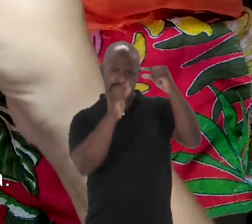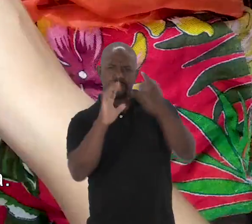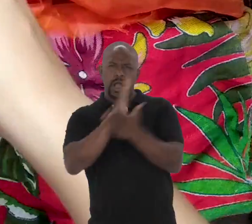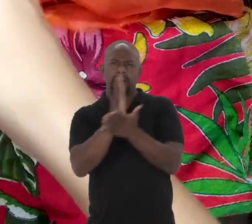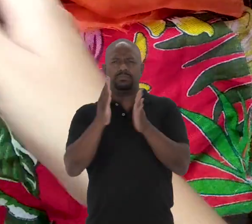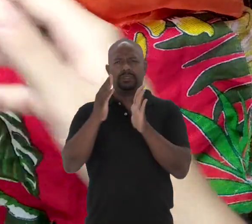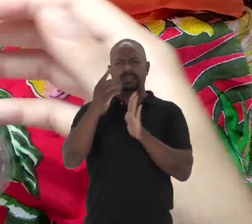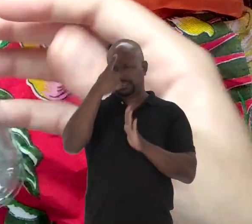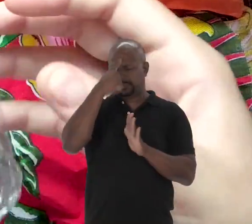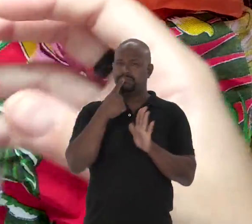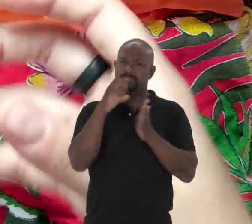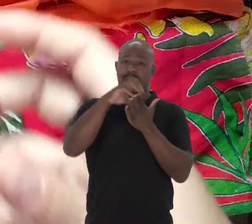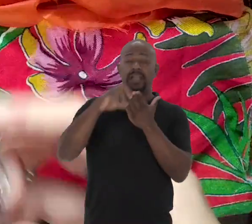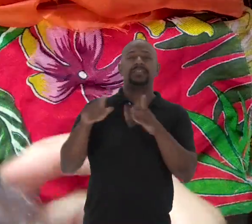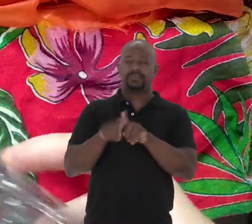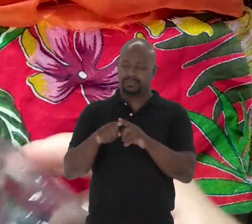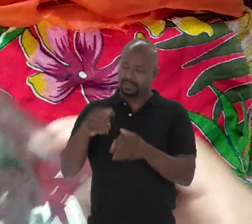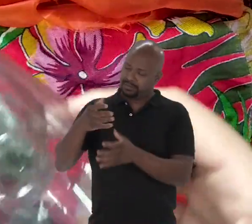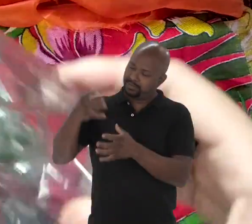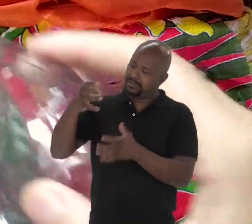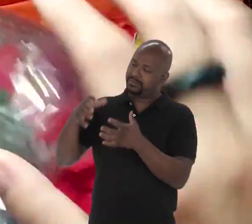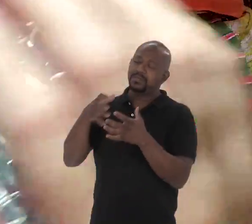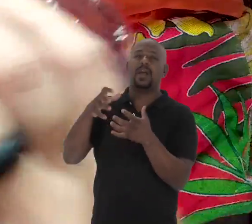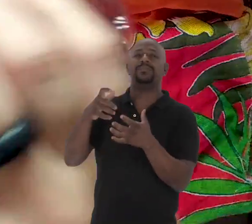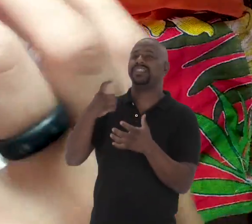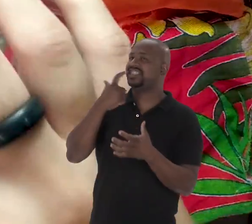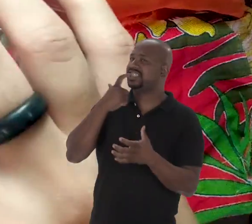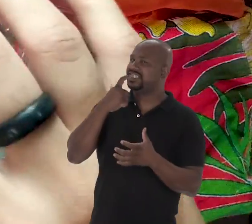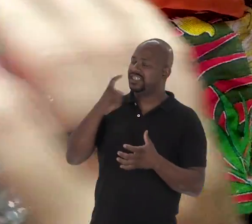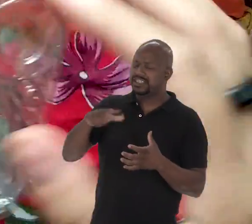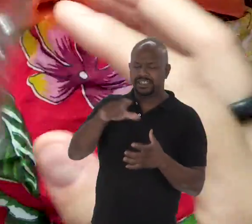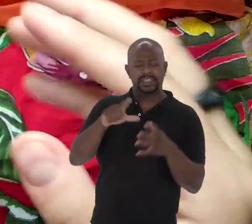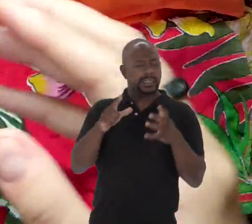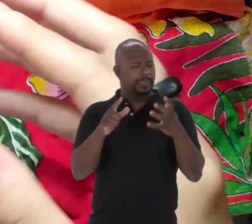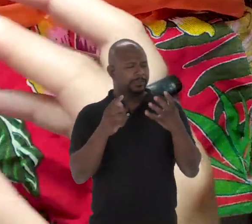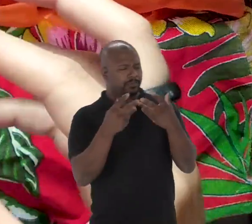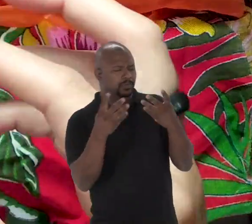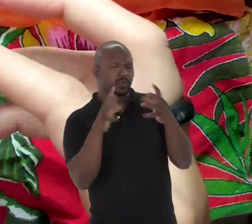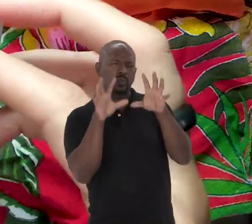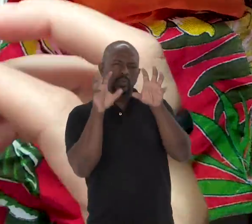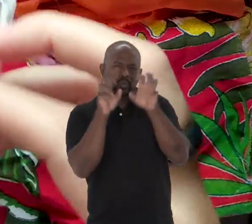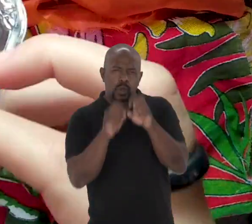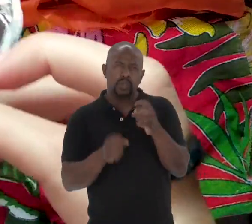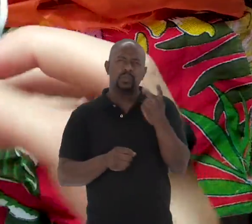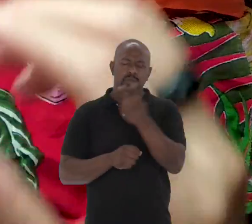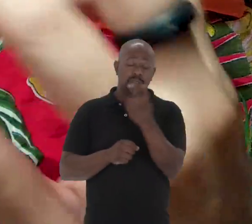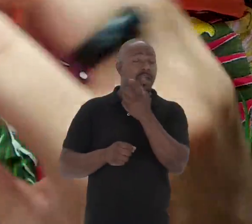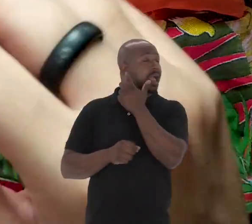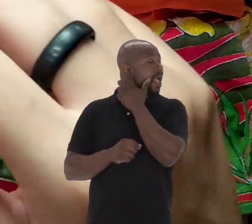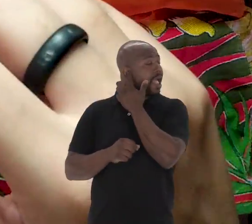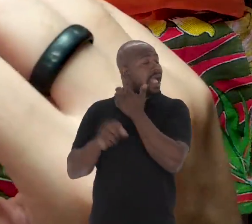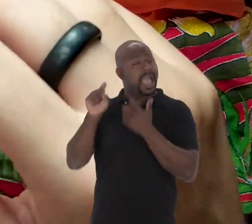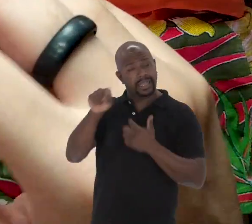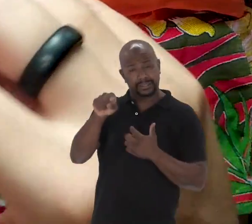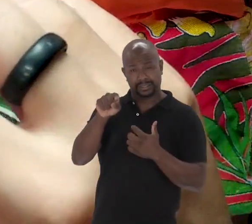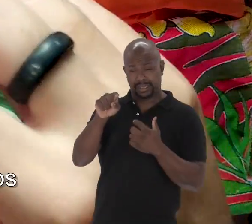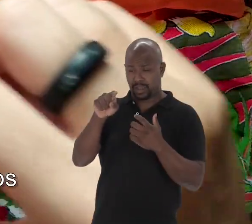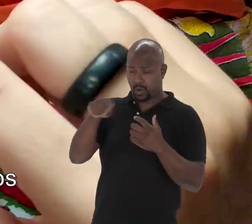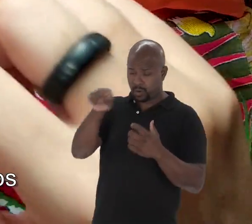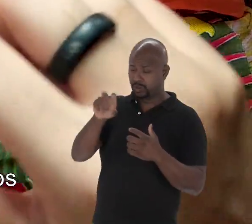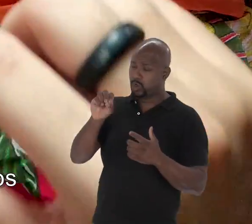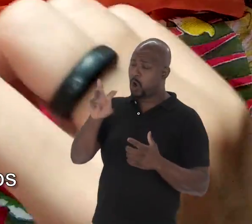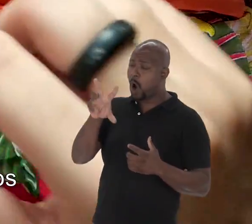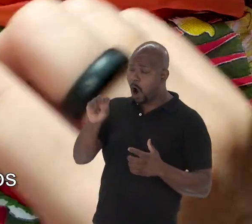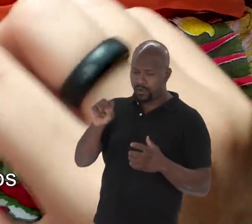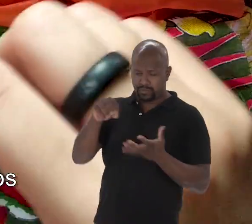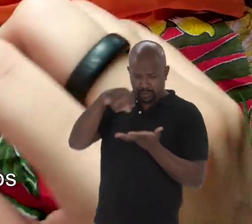com estampa. Trouxe essa embalagem tipo aqui de ovos. Tem inclusive duas texturas na embalagem de ovos, né? Essa aqui do fundo, onde os